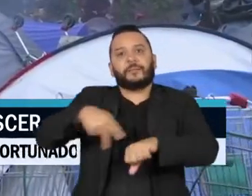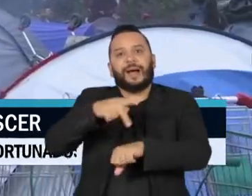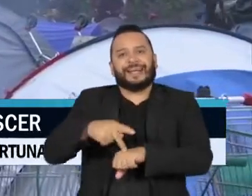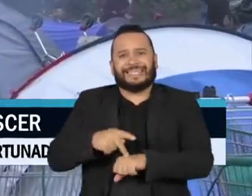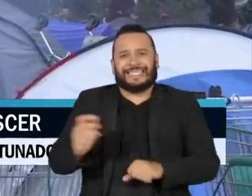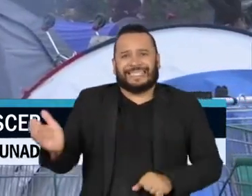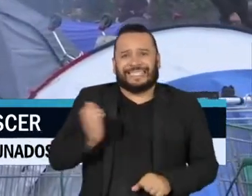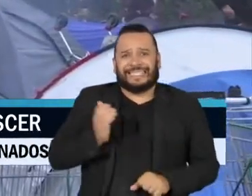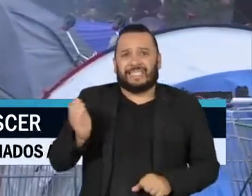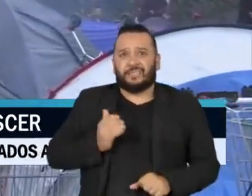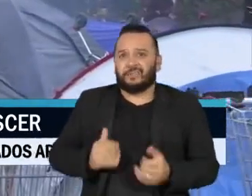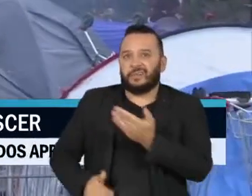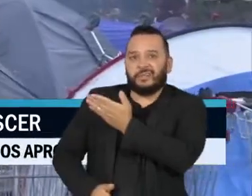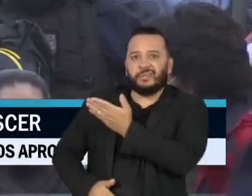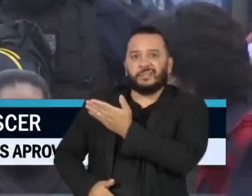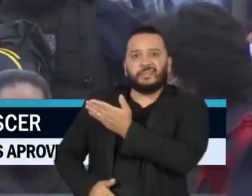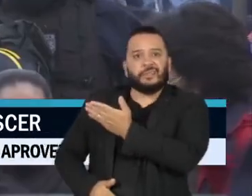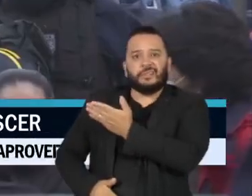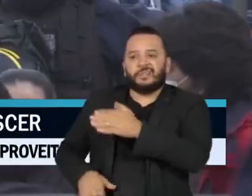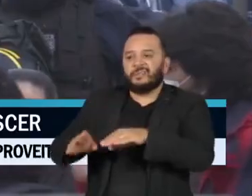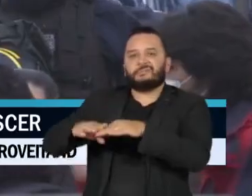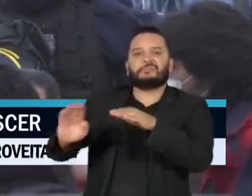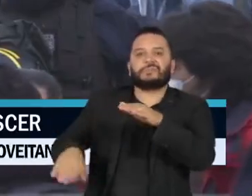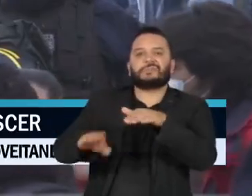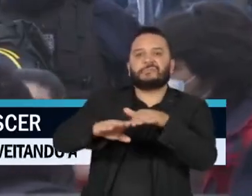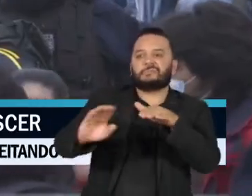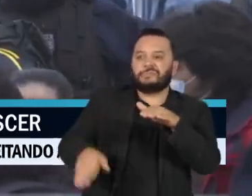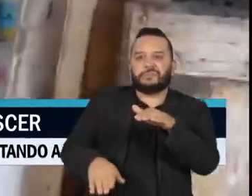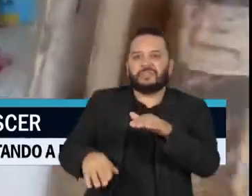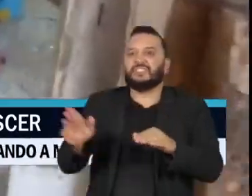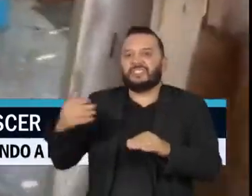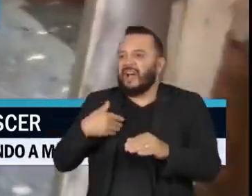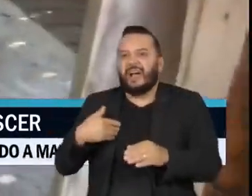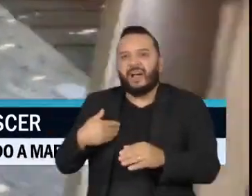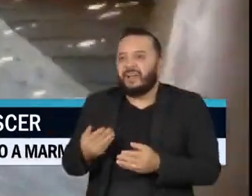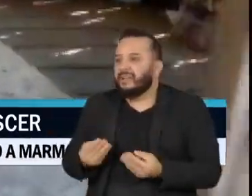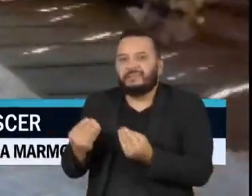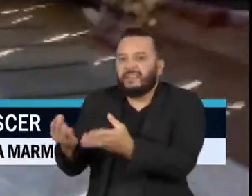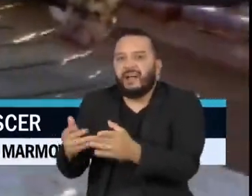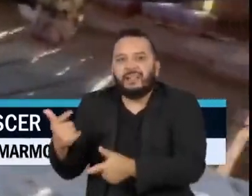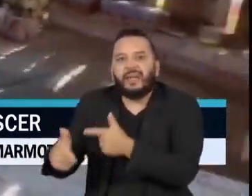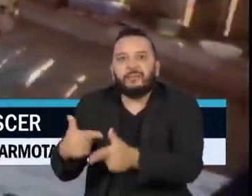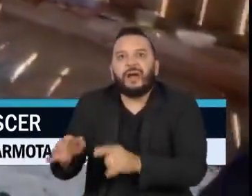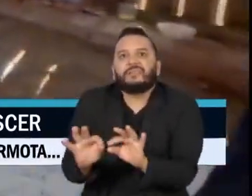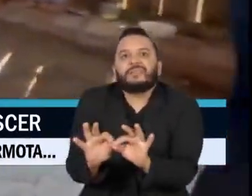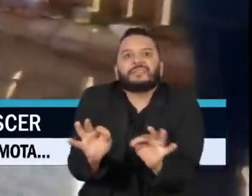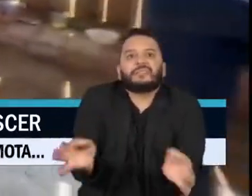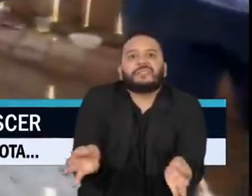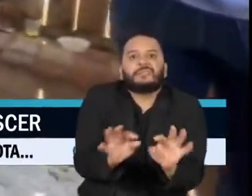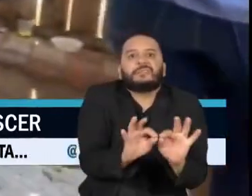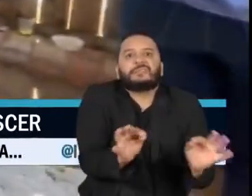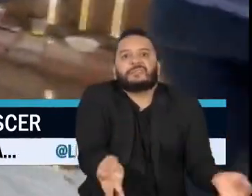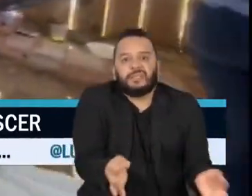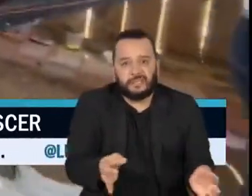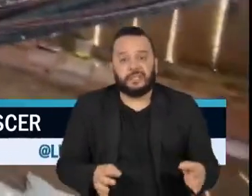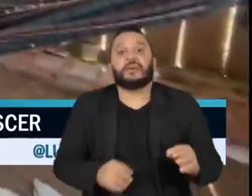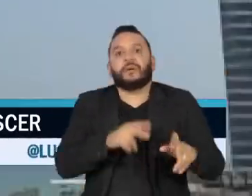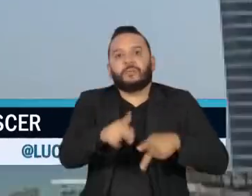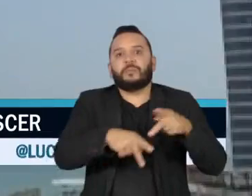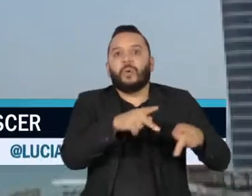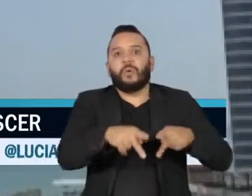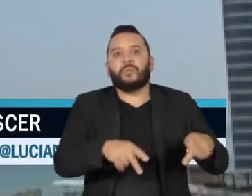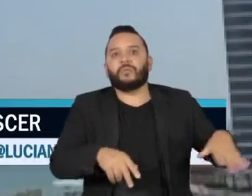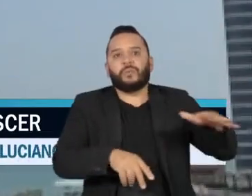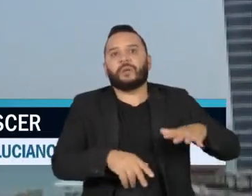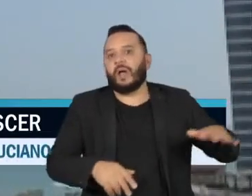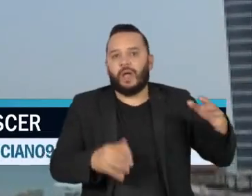maneira desumana são usados como mão de obra barata em atividades desprezadas pelas populações locais.